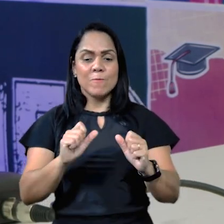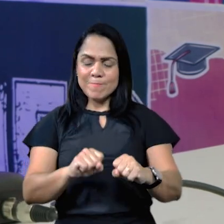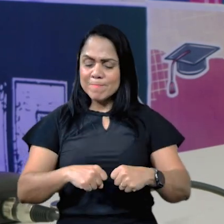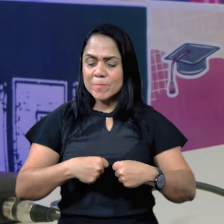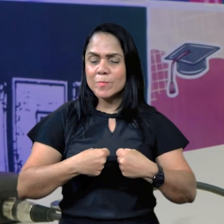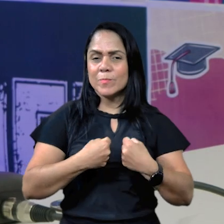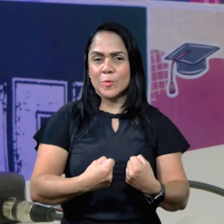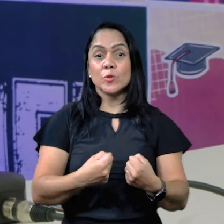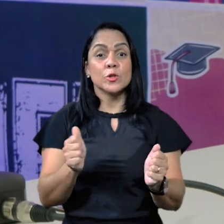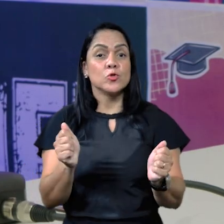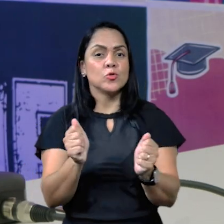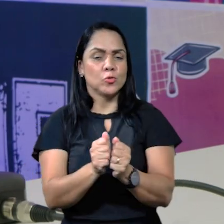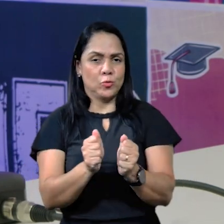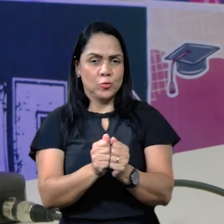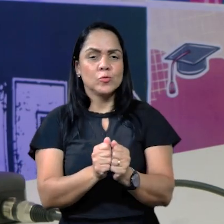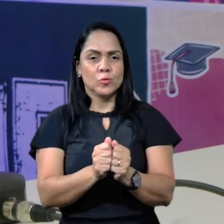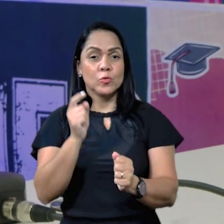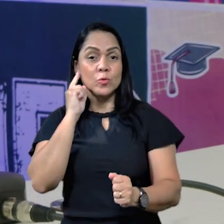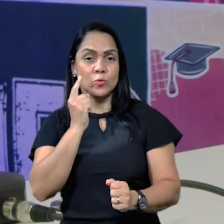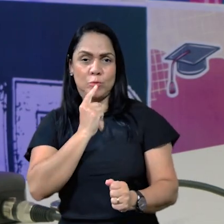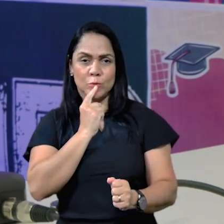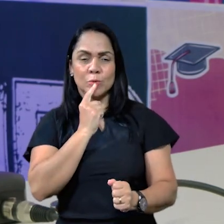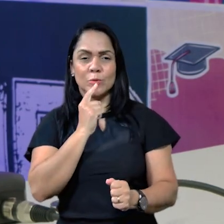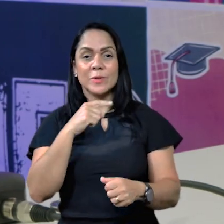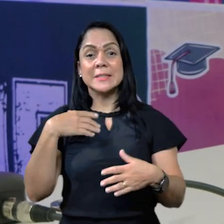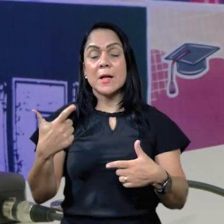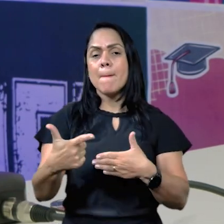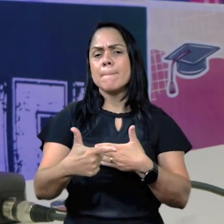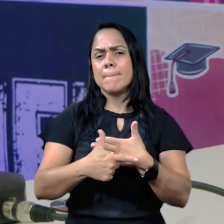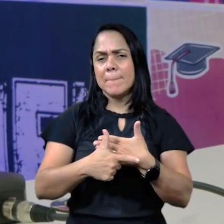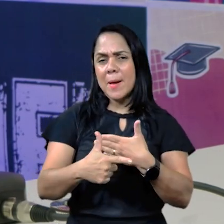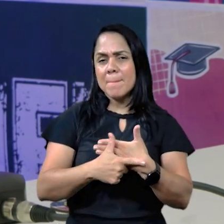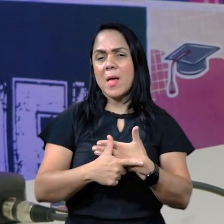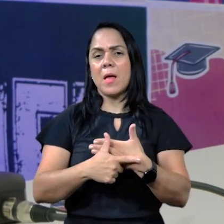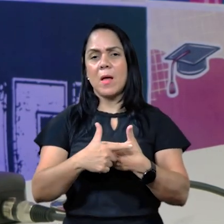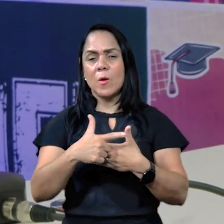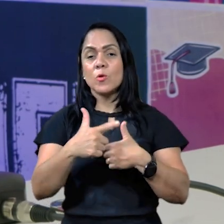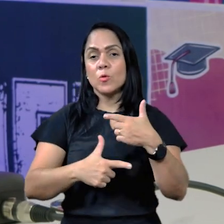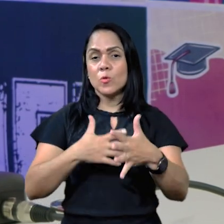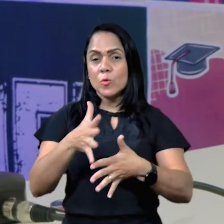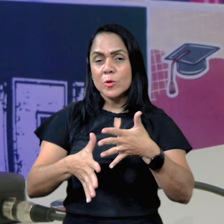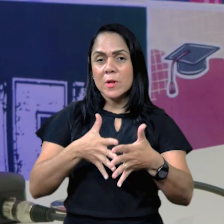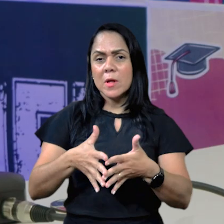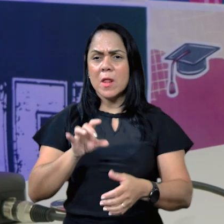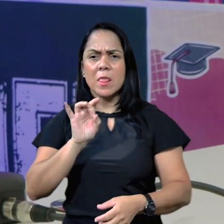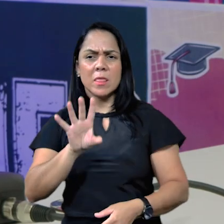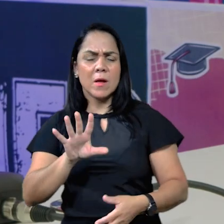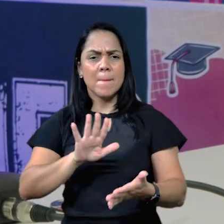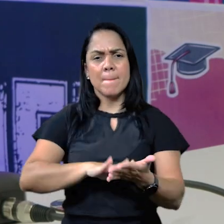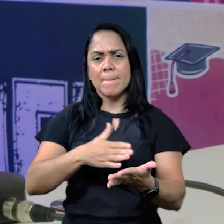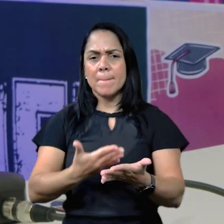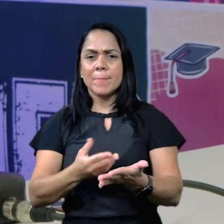das lutas. Você agrega elas. Então, esse é o nosso papel. Nosso papel não é só também